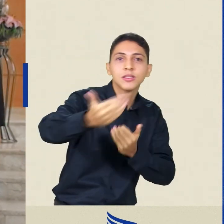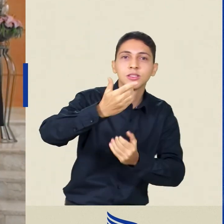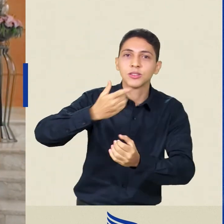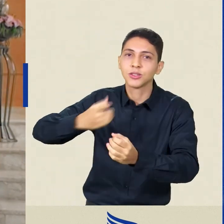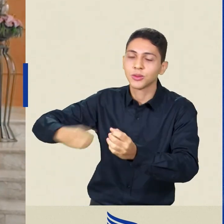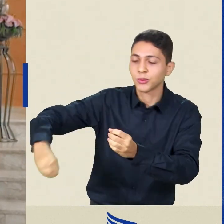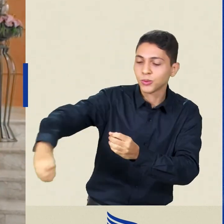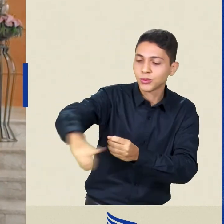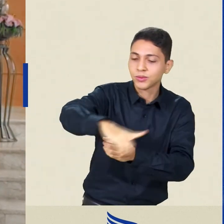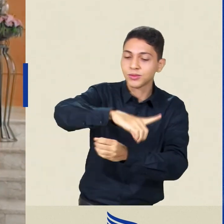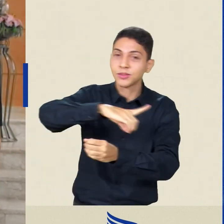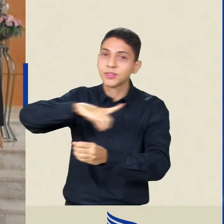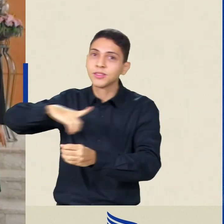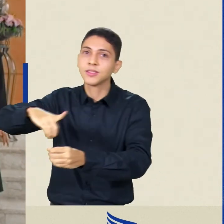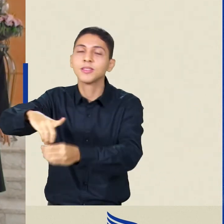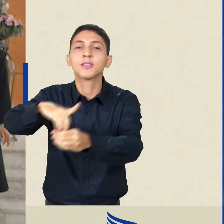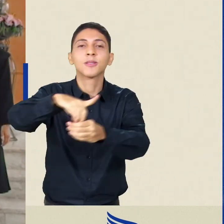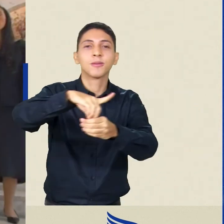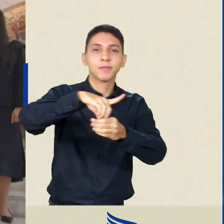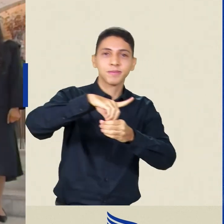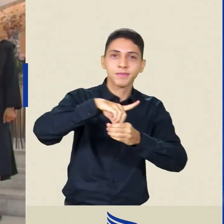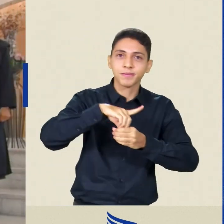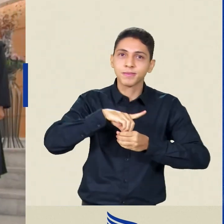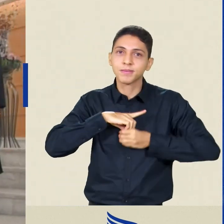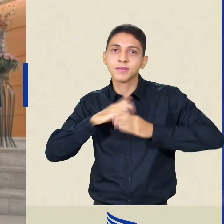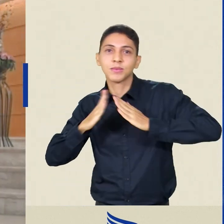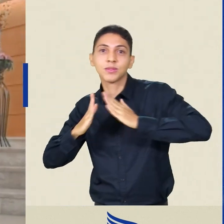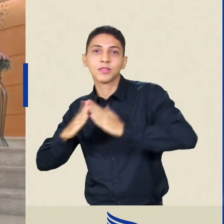trazer-me o dízimo ao tesouro,